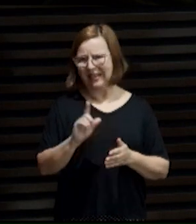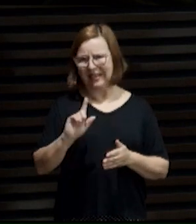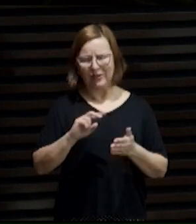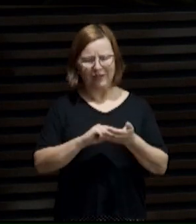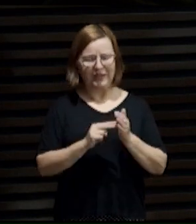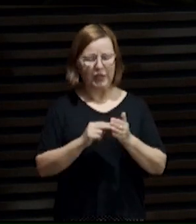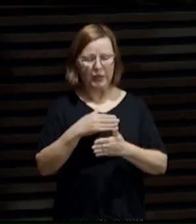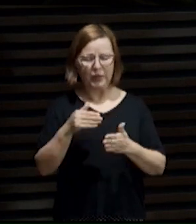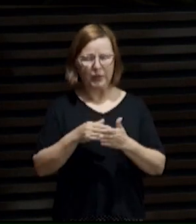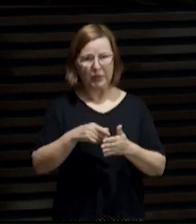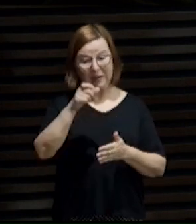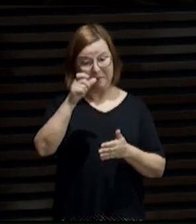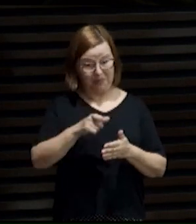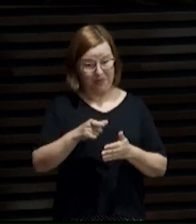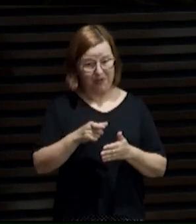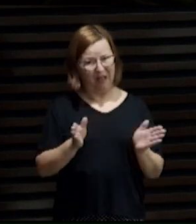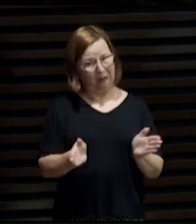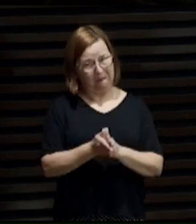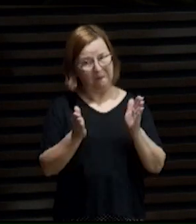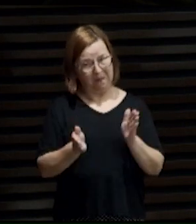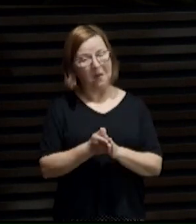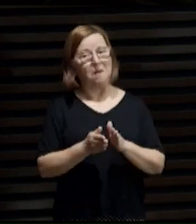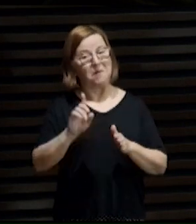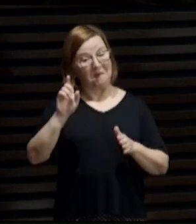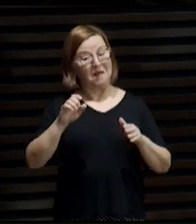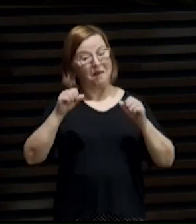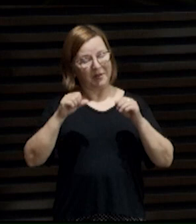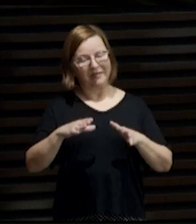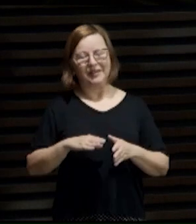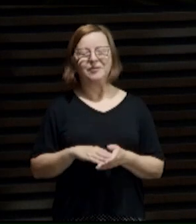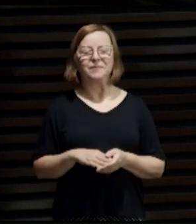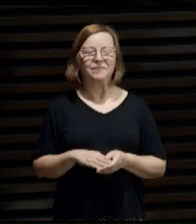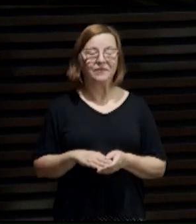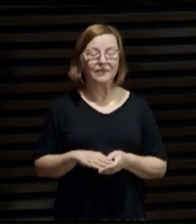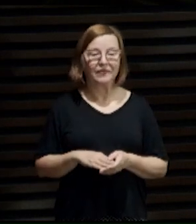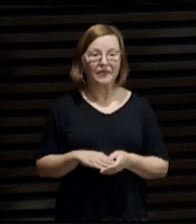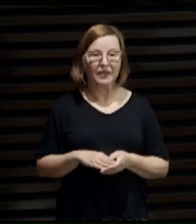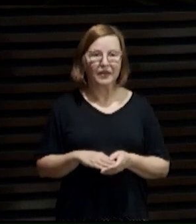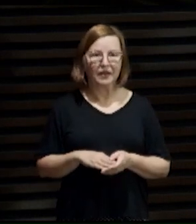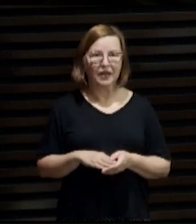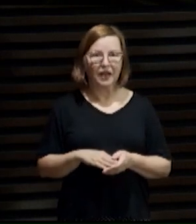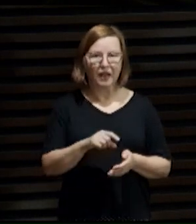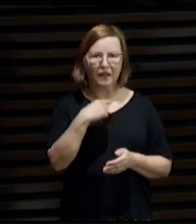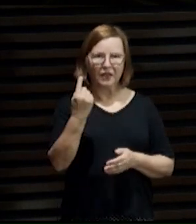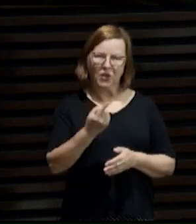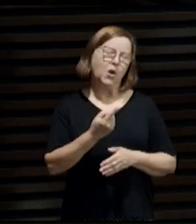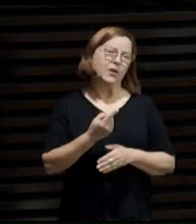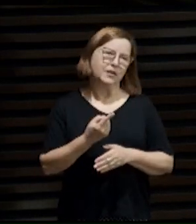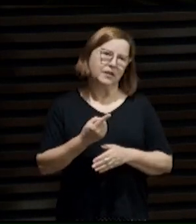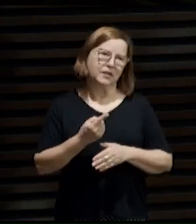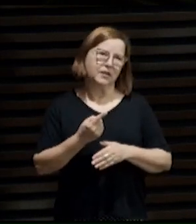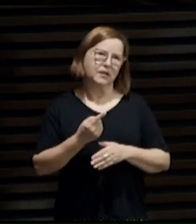A analogia é só para que você entenda que o que mais nós buscamos não são os benefícios materiais